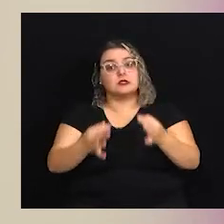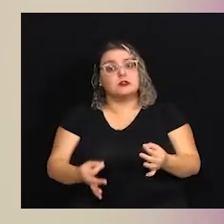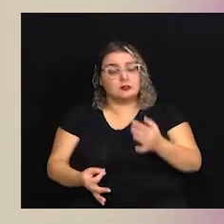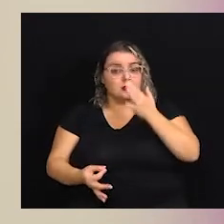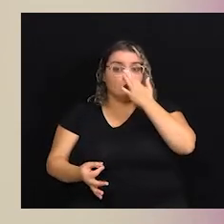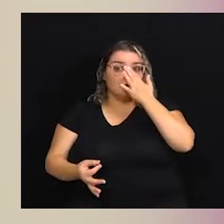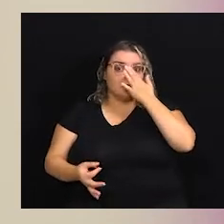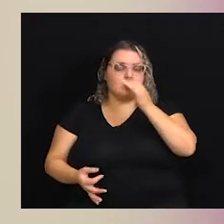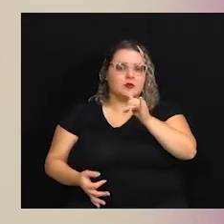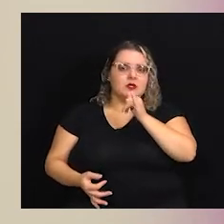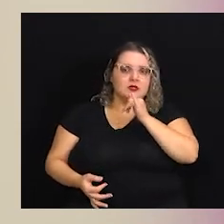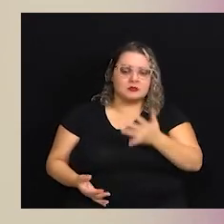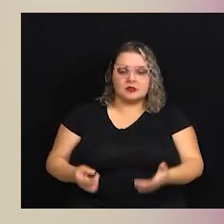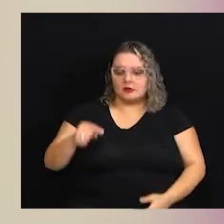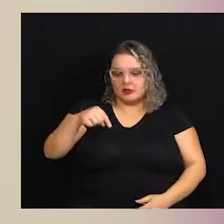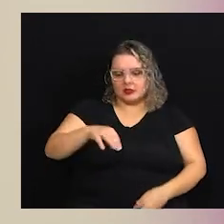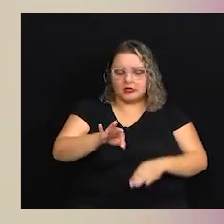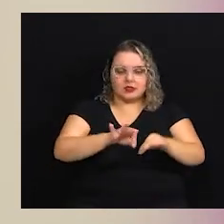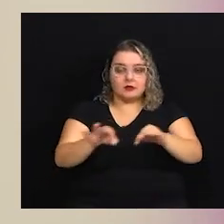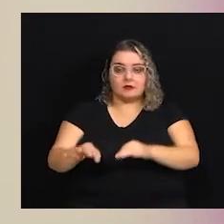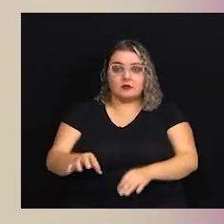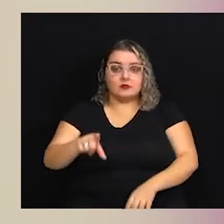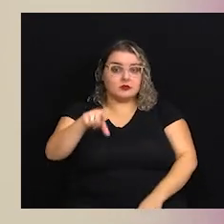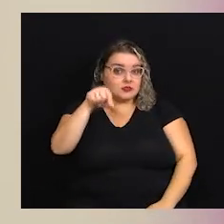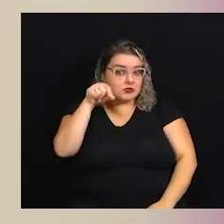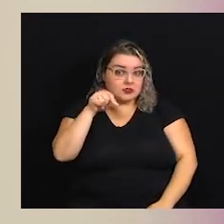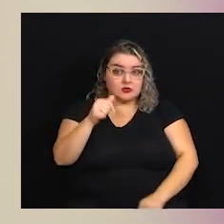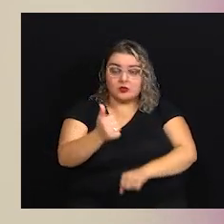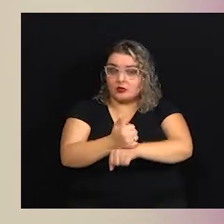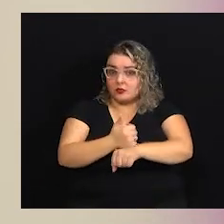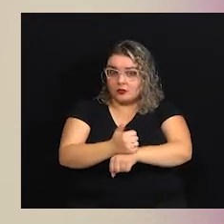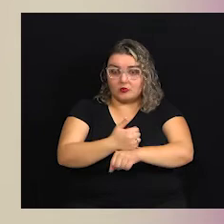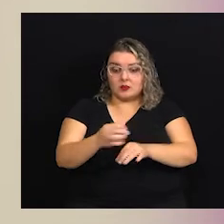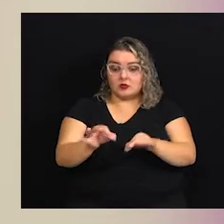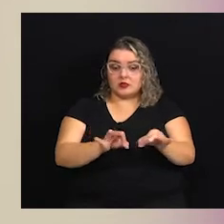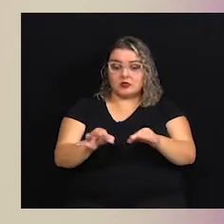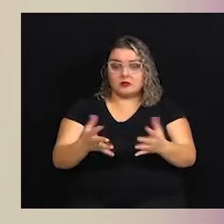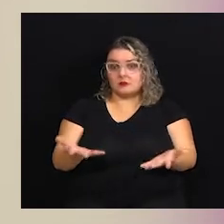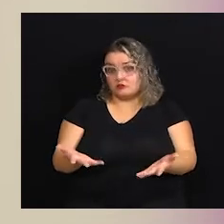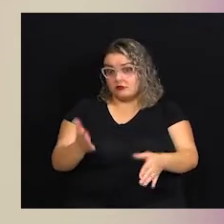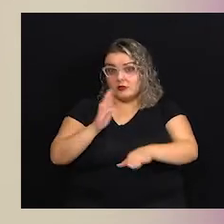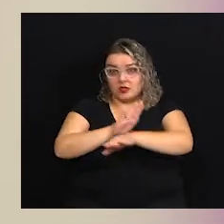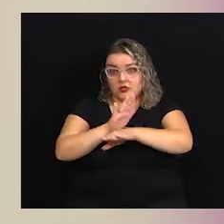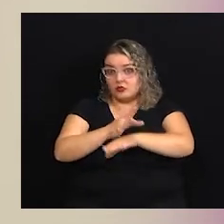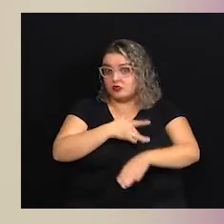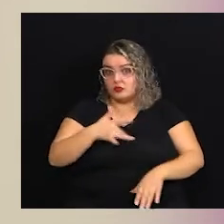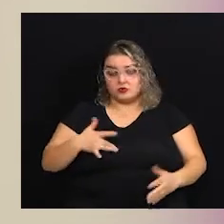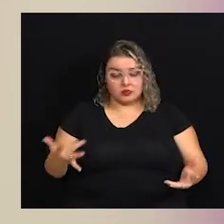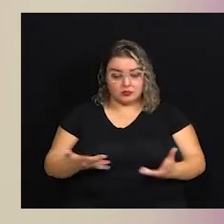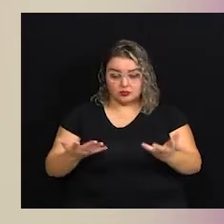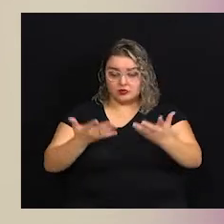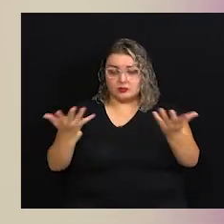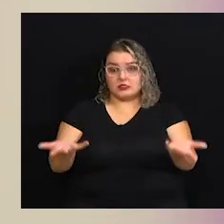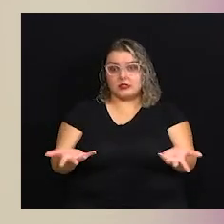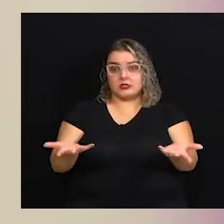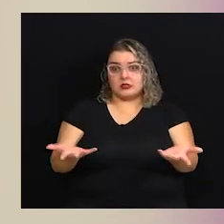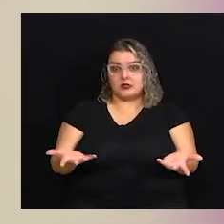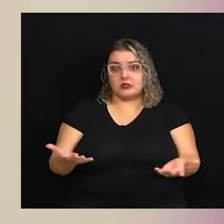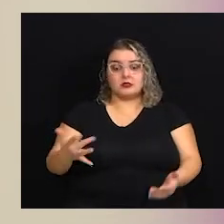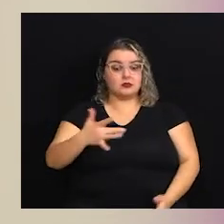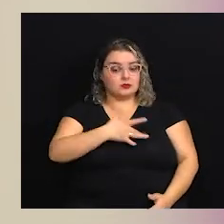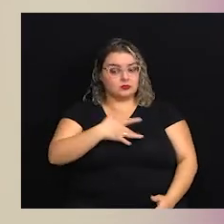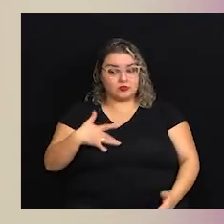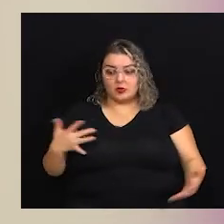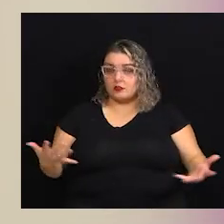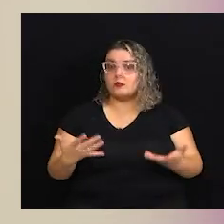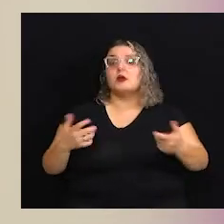muita atenção. Por exemplo, ela está aqui no seu programa, você escolhe o profissional que está preparado para ajudá-la no Saúde é Vida.